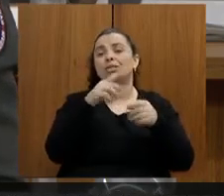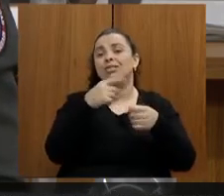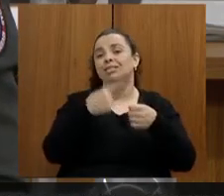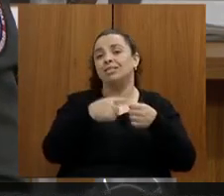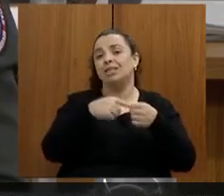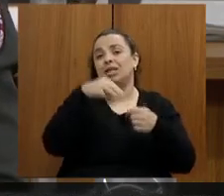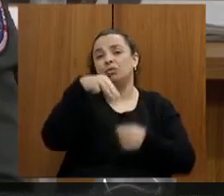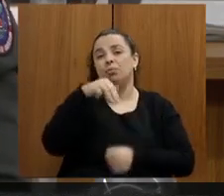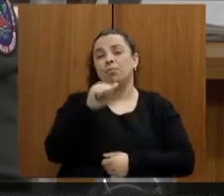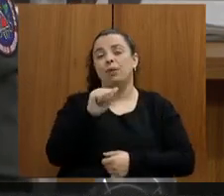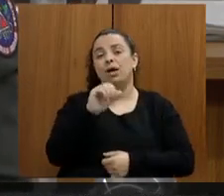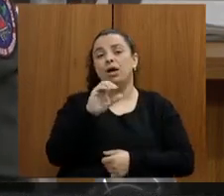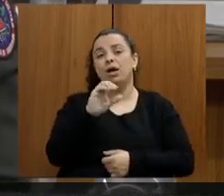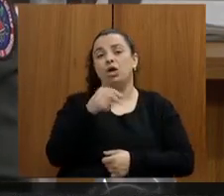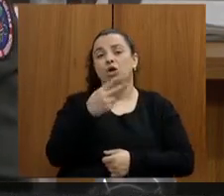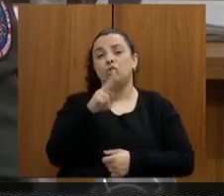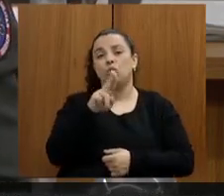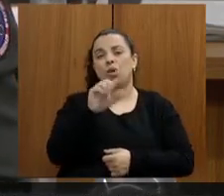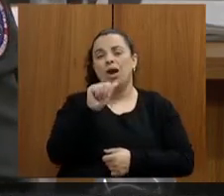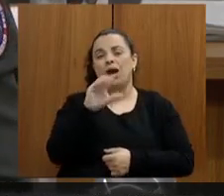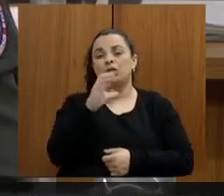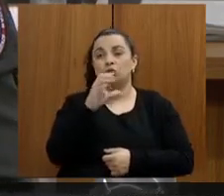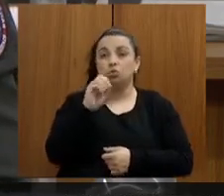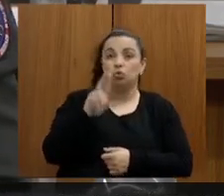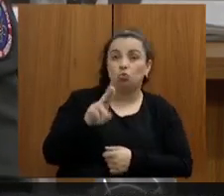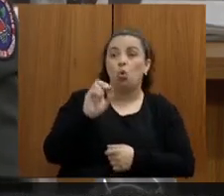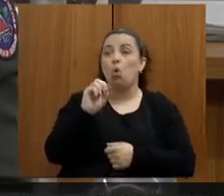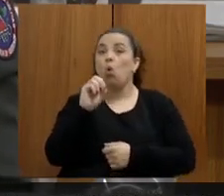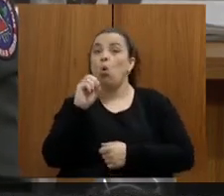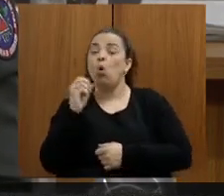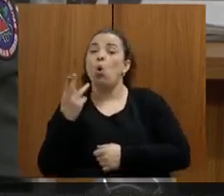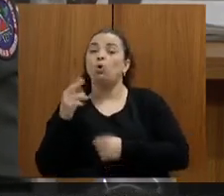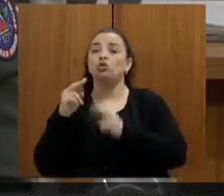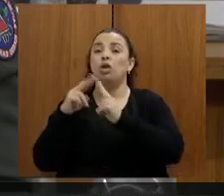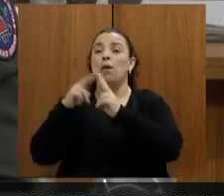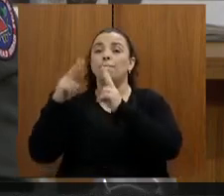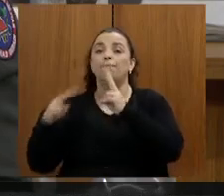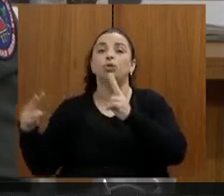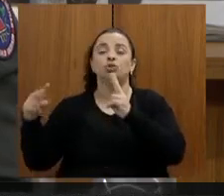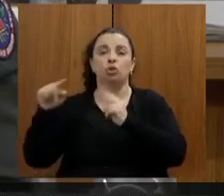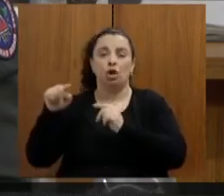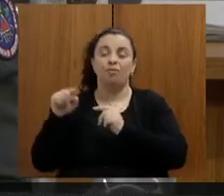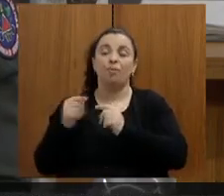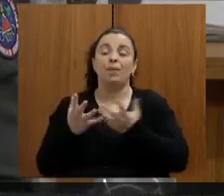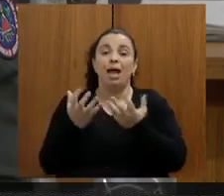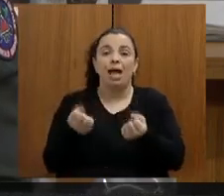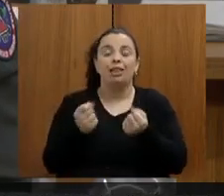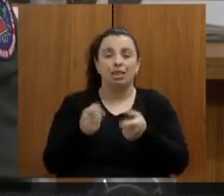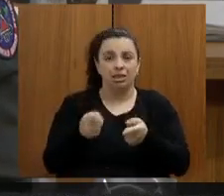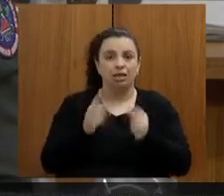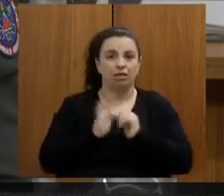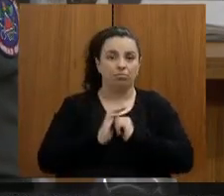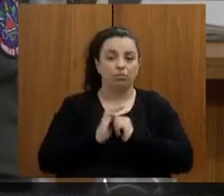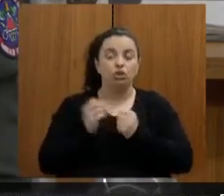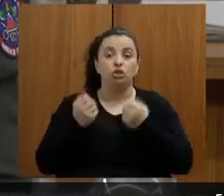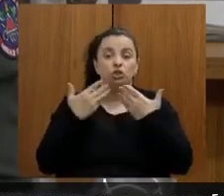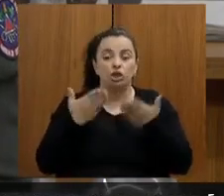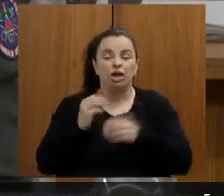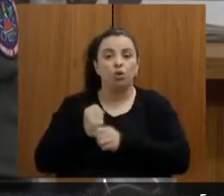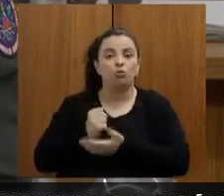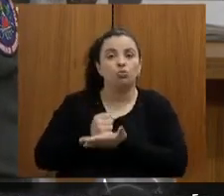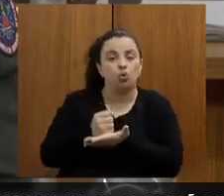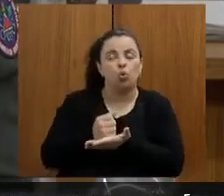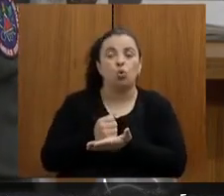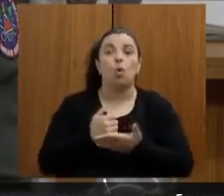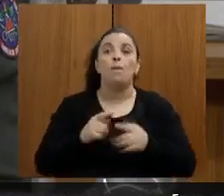atender esta situação o tempo resposta é um pouco maior mas na situação que havia lhe diz abrigados